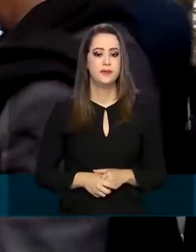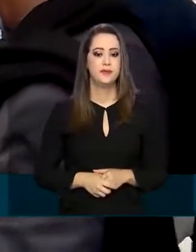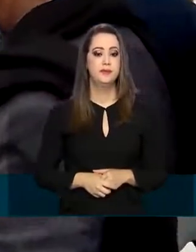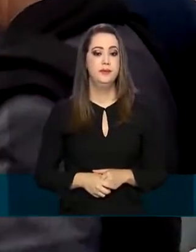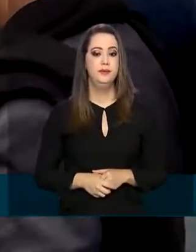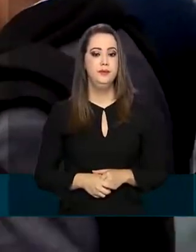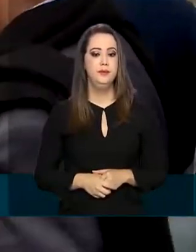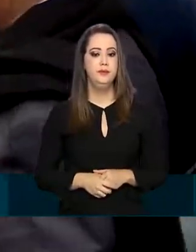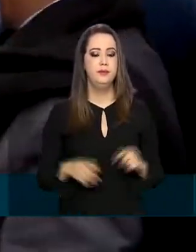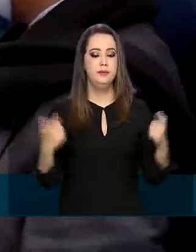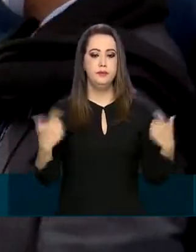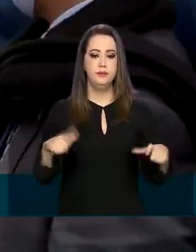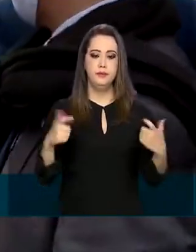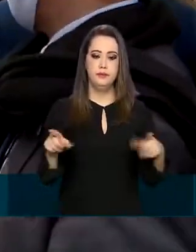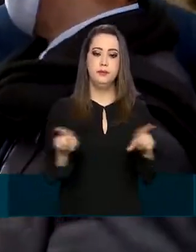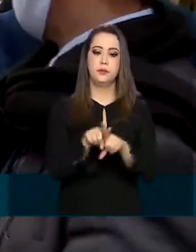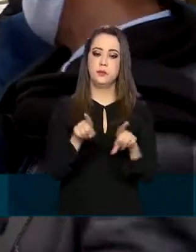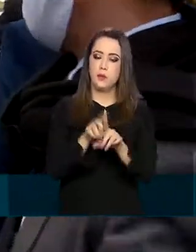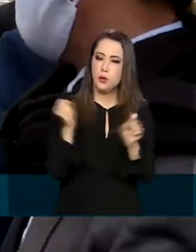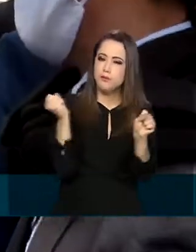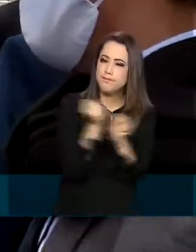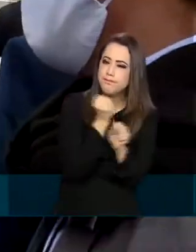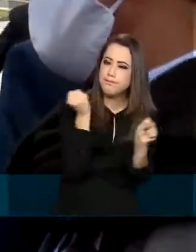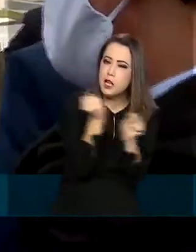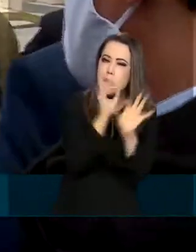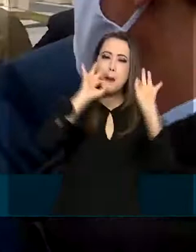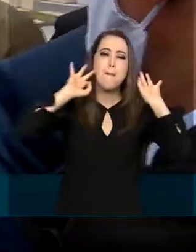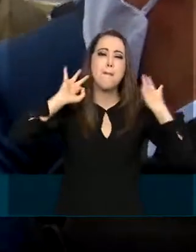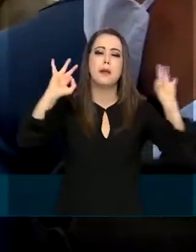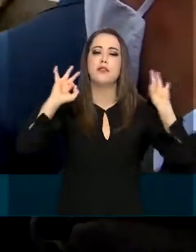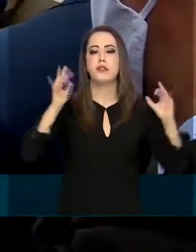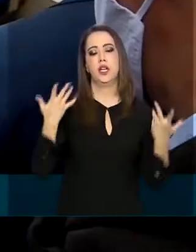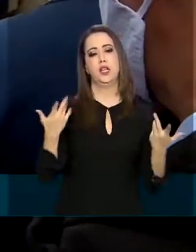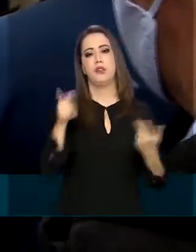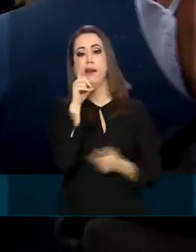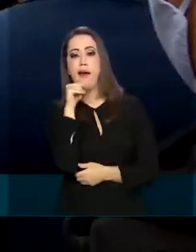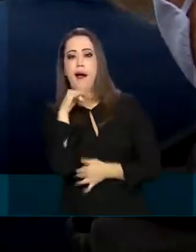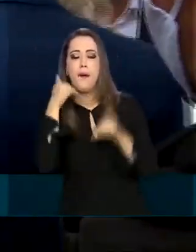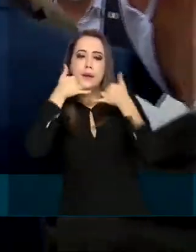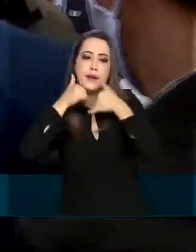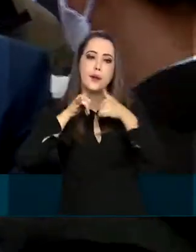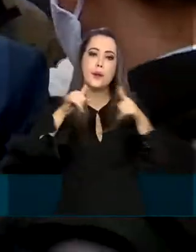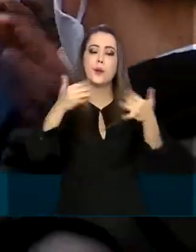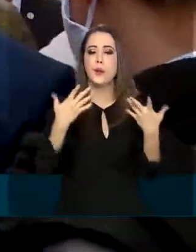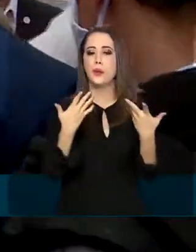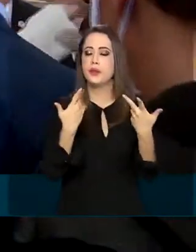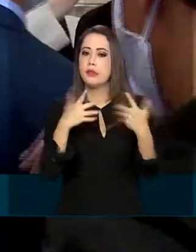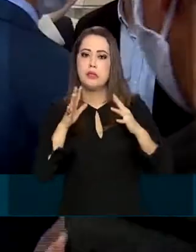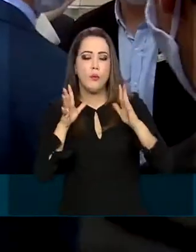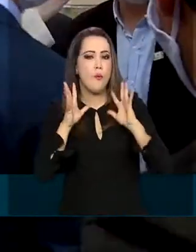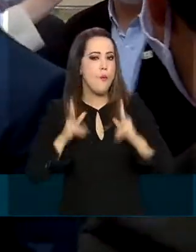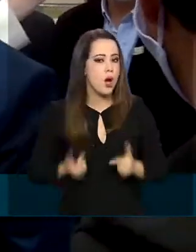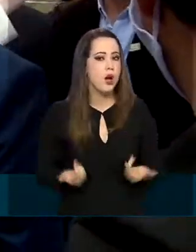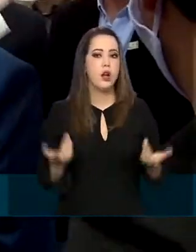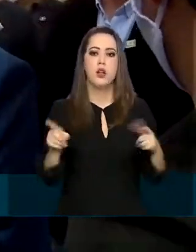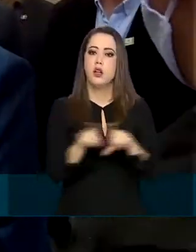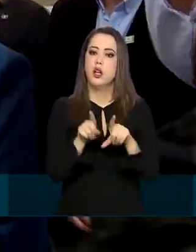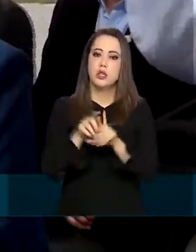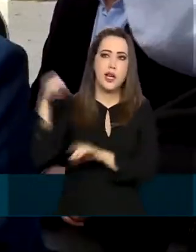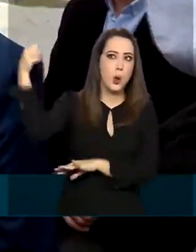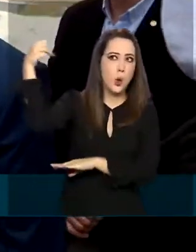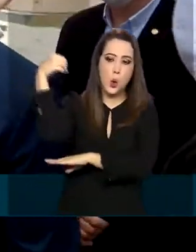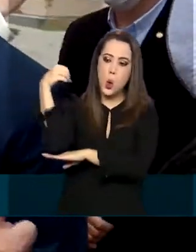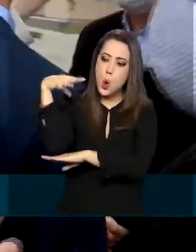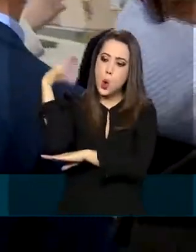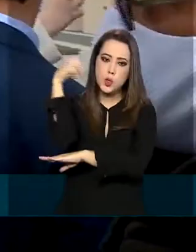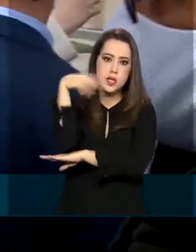Os conjuntos habitacionais contam com infraestrutura completa de rede de água, esgoto, energia elétrica, sistemas de drenagem, iluminação